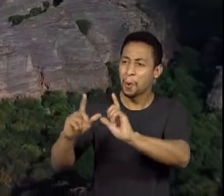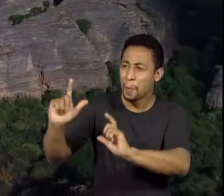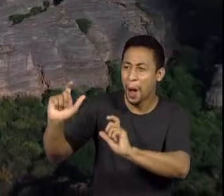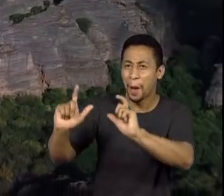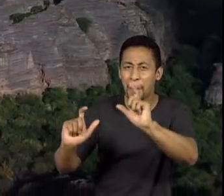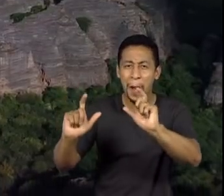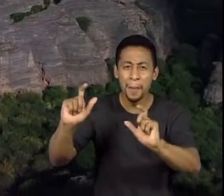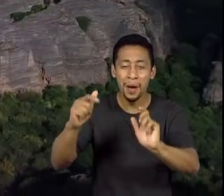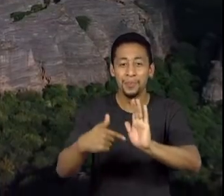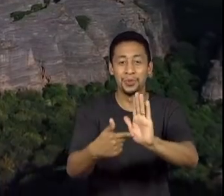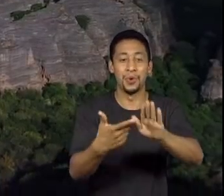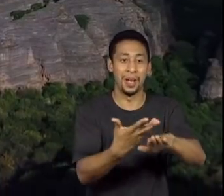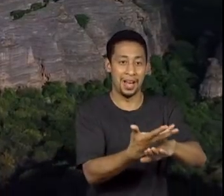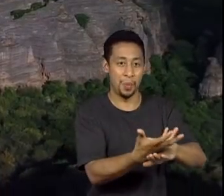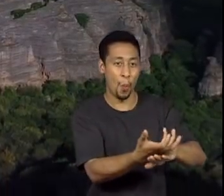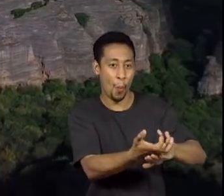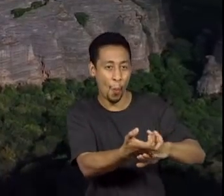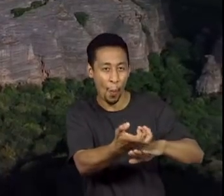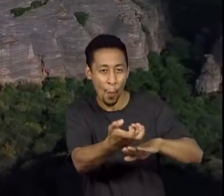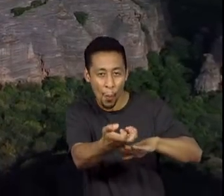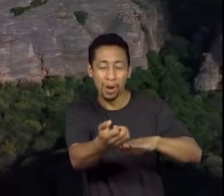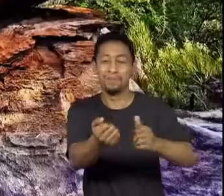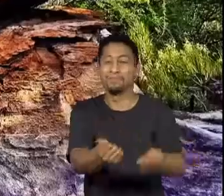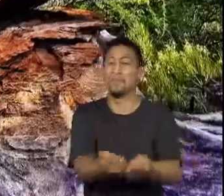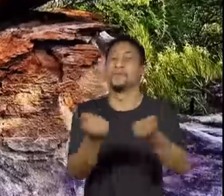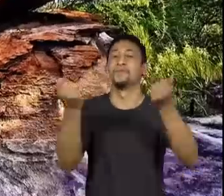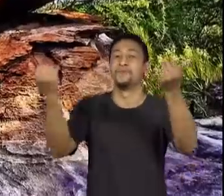da Caatinga para além do Brasil.